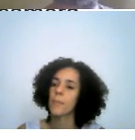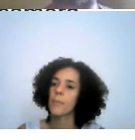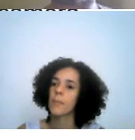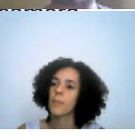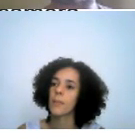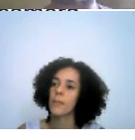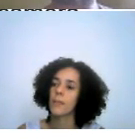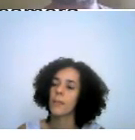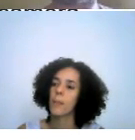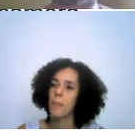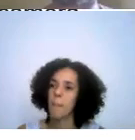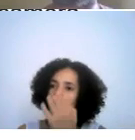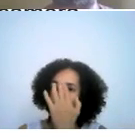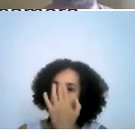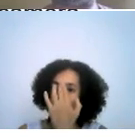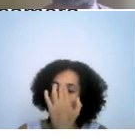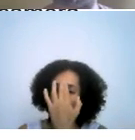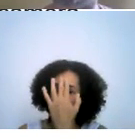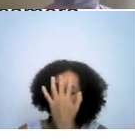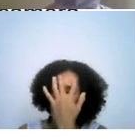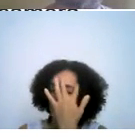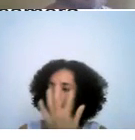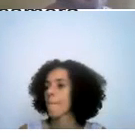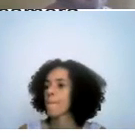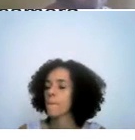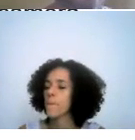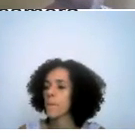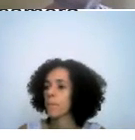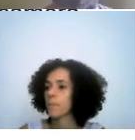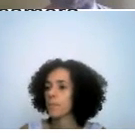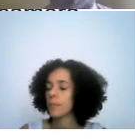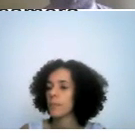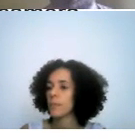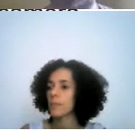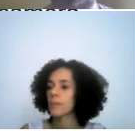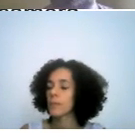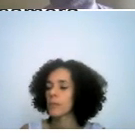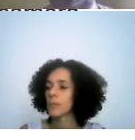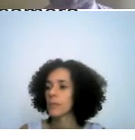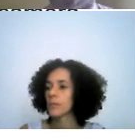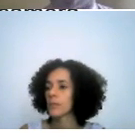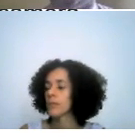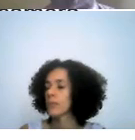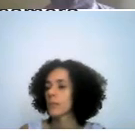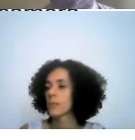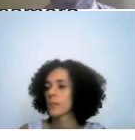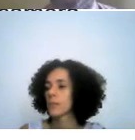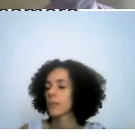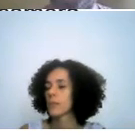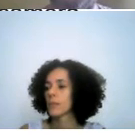com madeiras, ou até mesmo mudanças de um local para o outro, você pode trazer uma série de